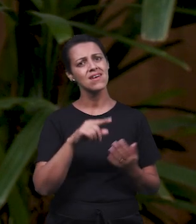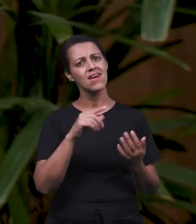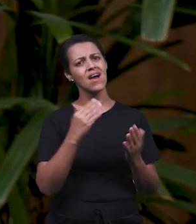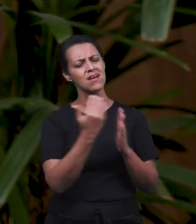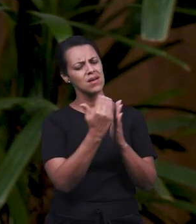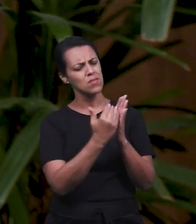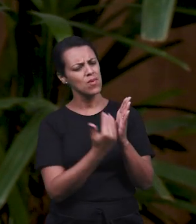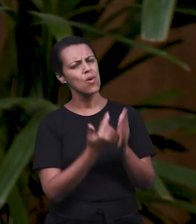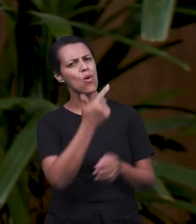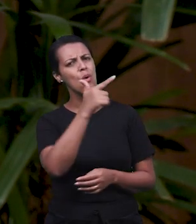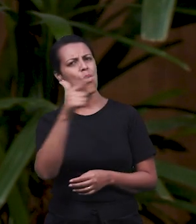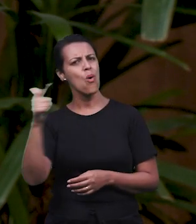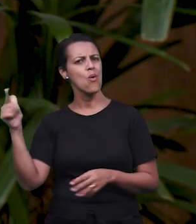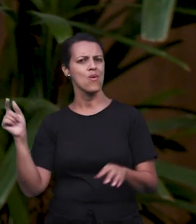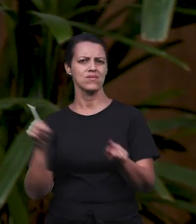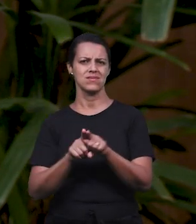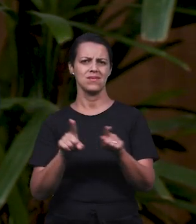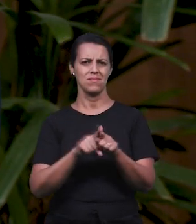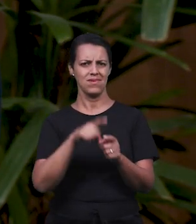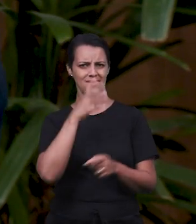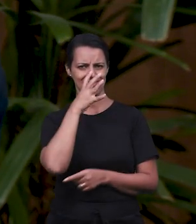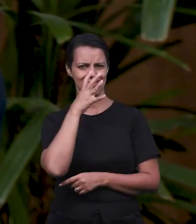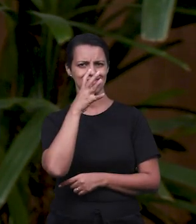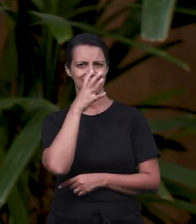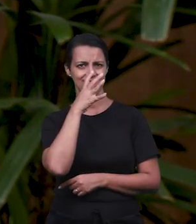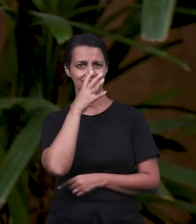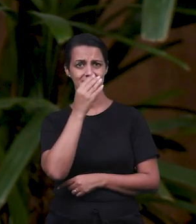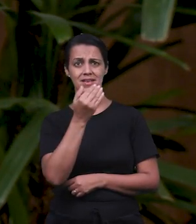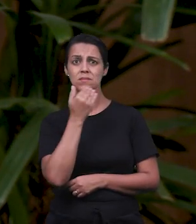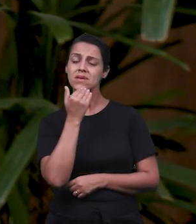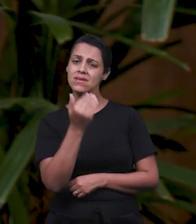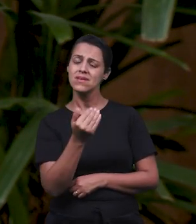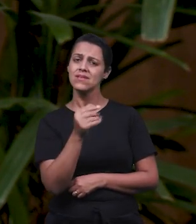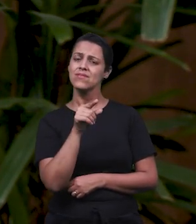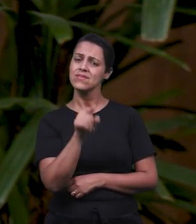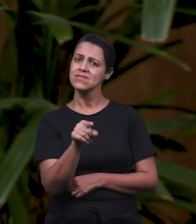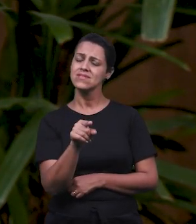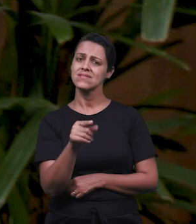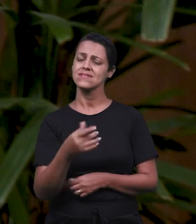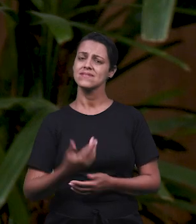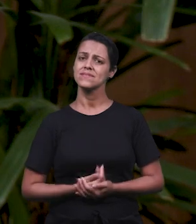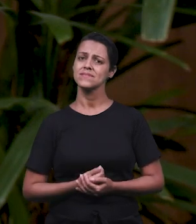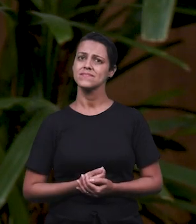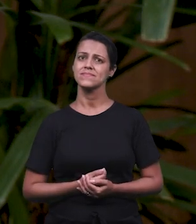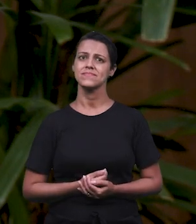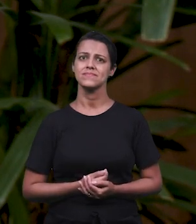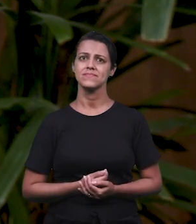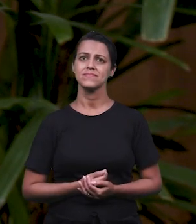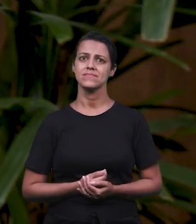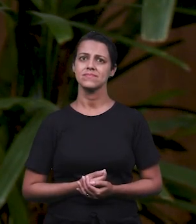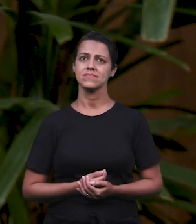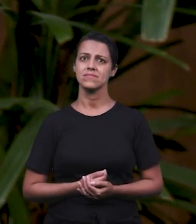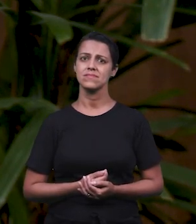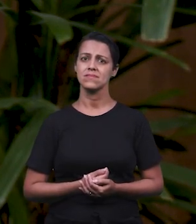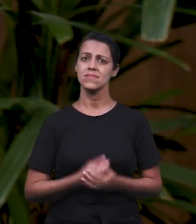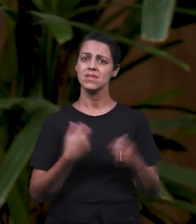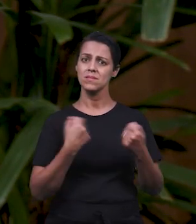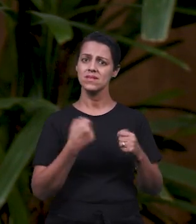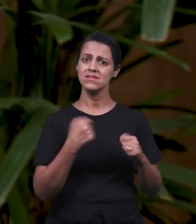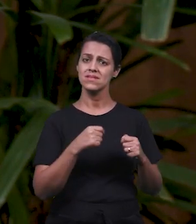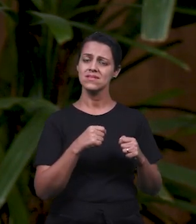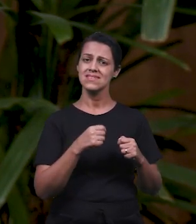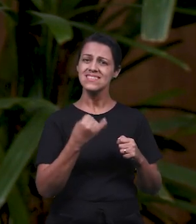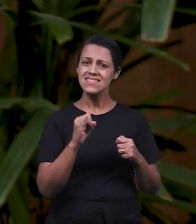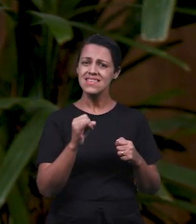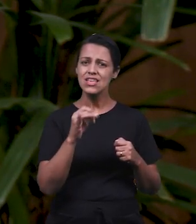outros programas, e pedimos a você, esteja encaminhando a sua